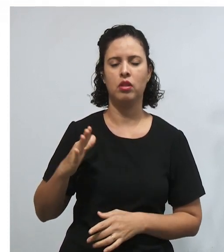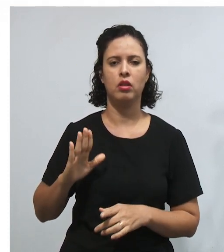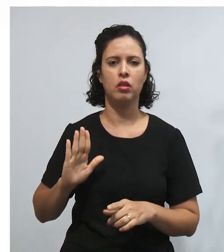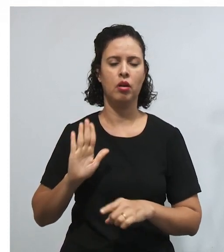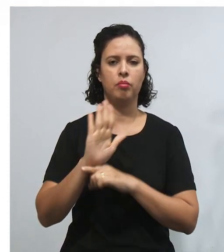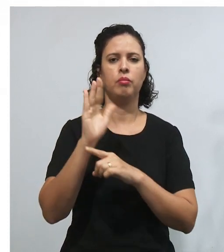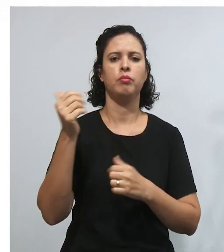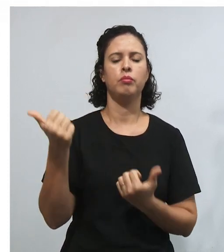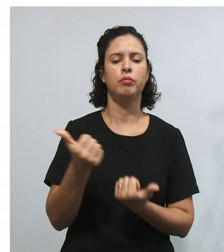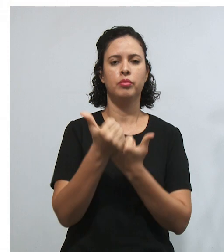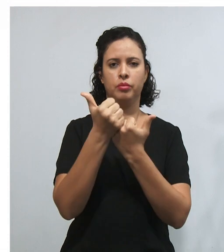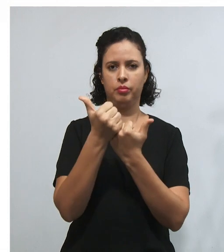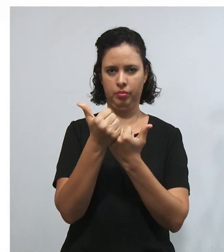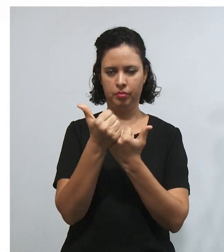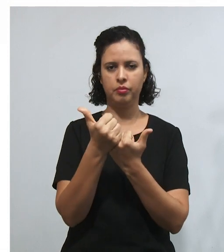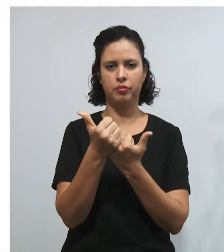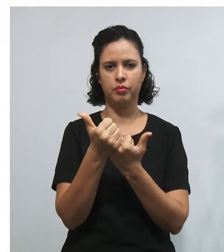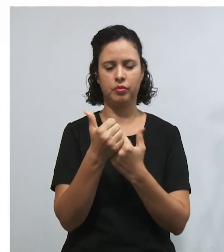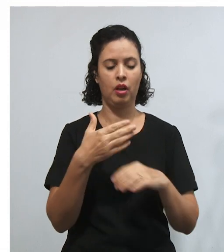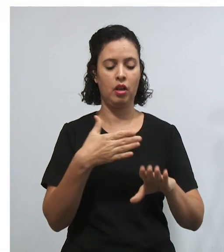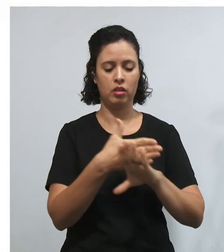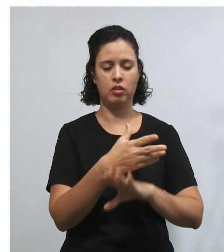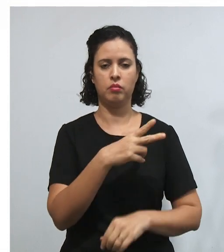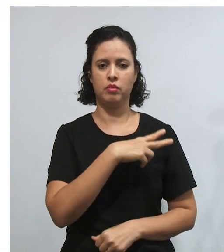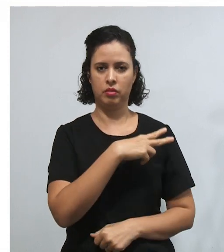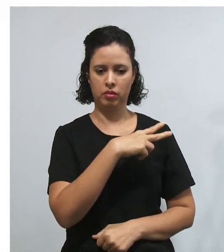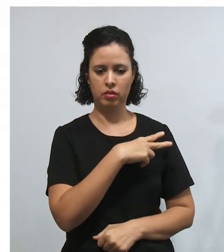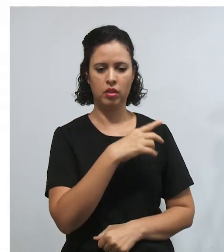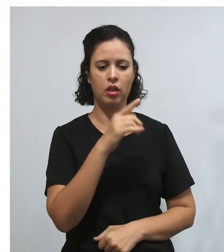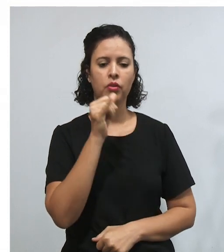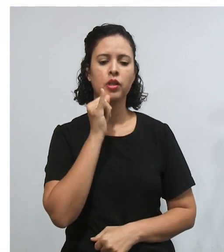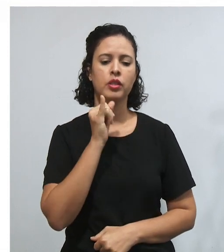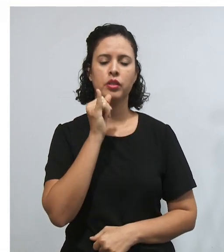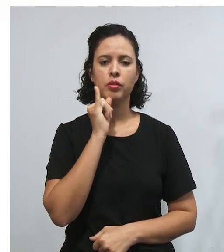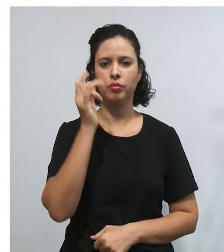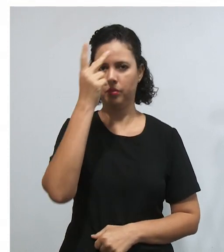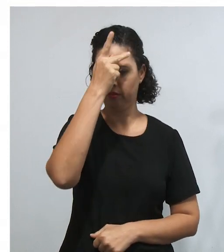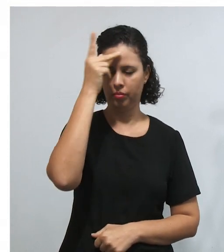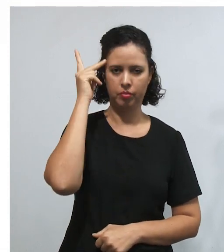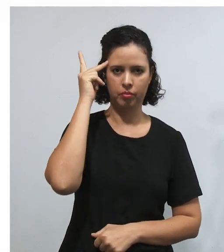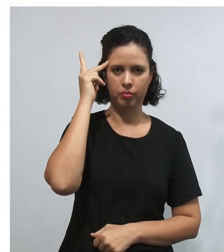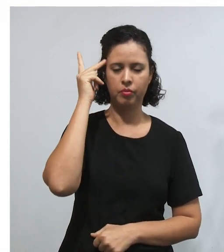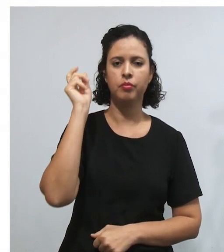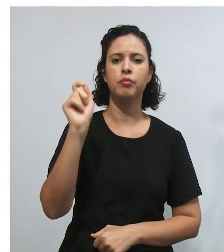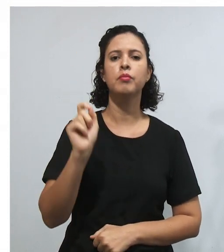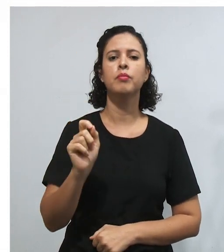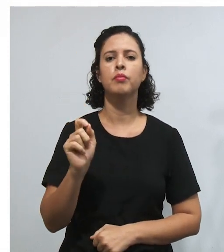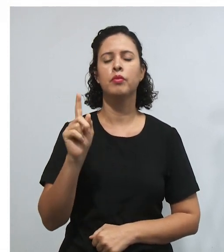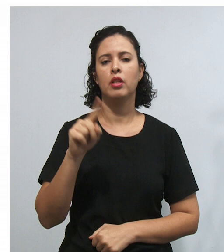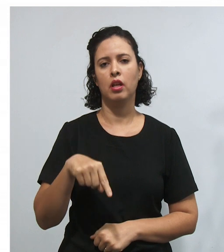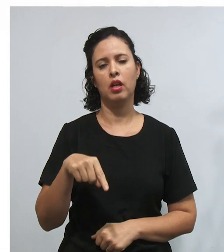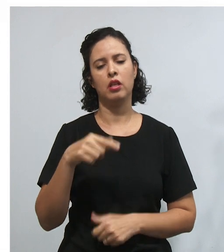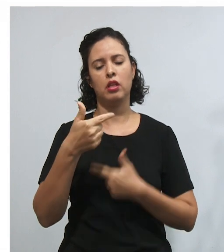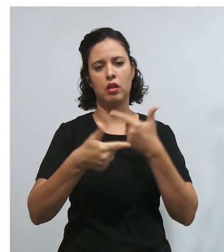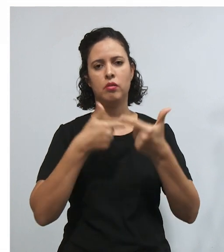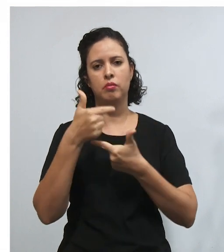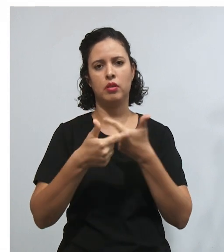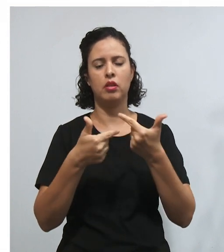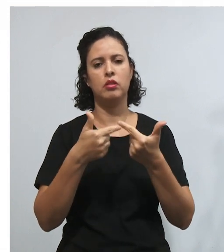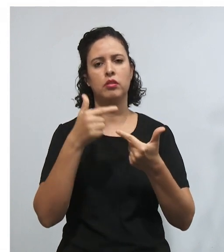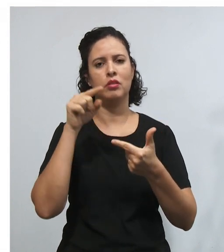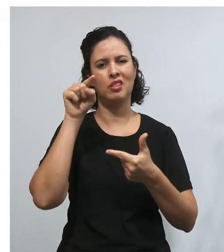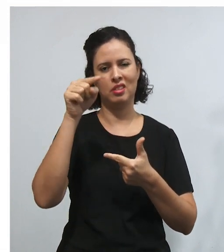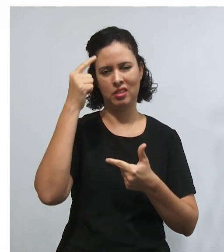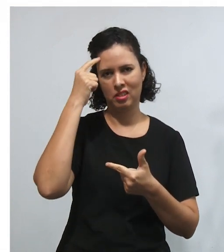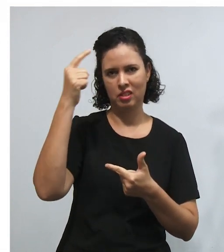público aqui, entra aqui também, particulares em colaboração. Aqui é um exemplo das pessoas que são, por exemplo, mesários, né?